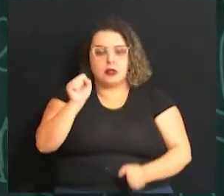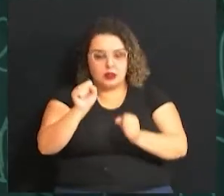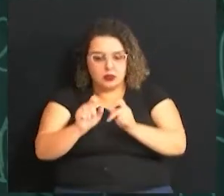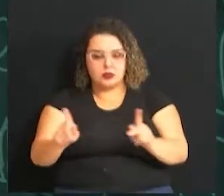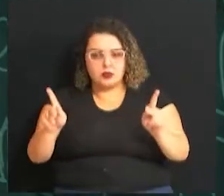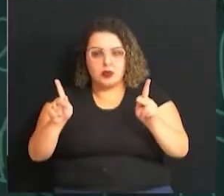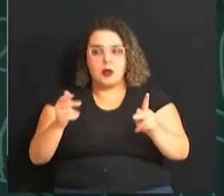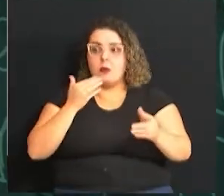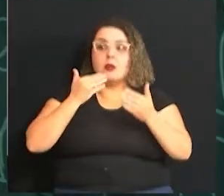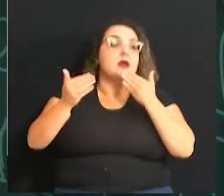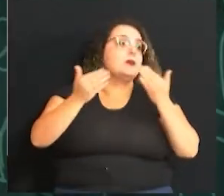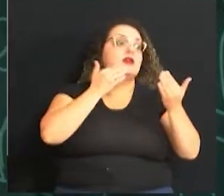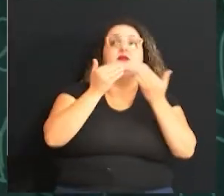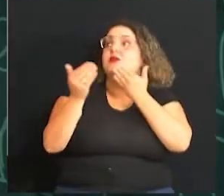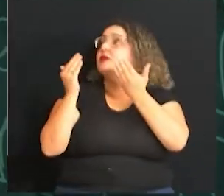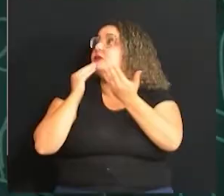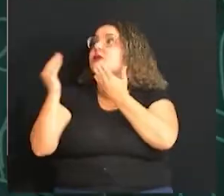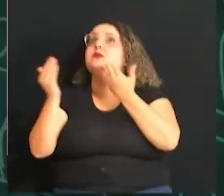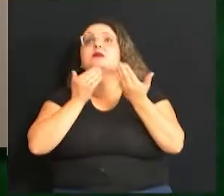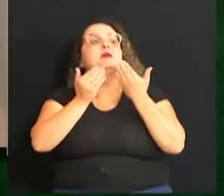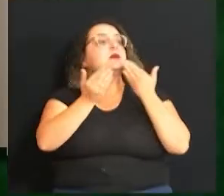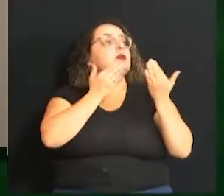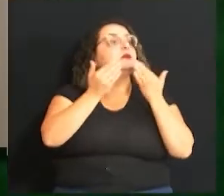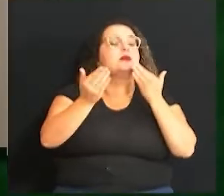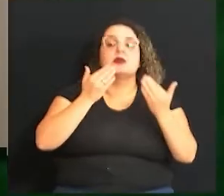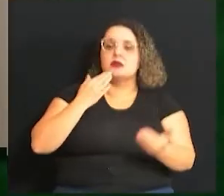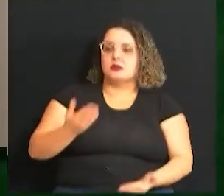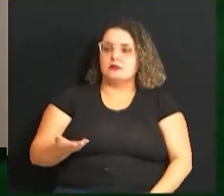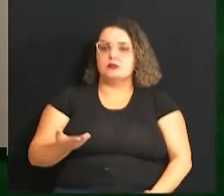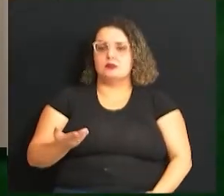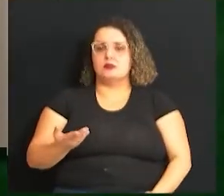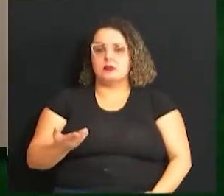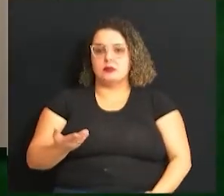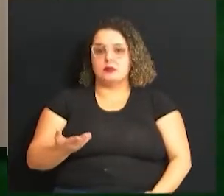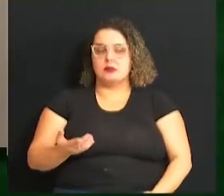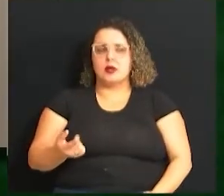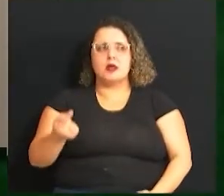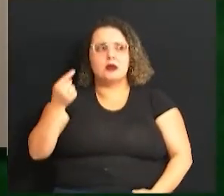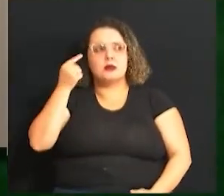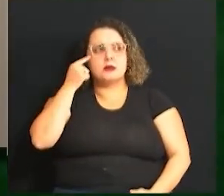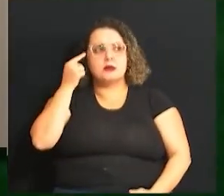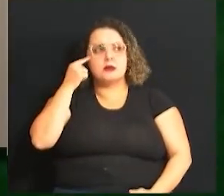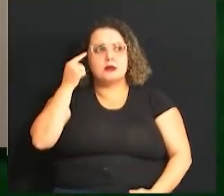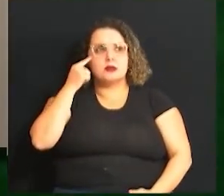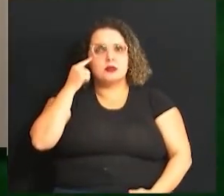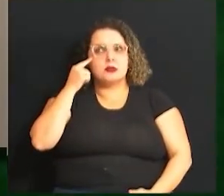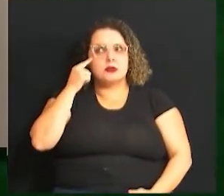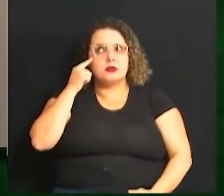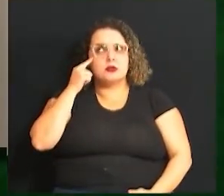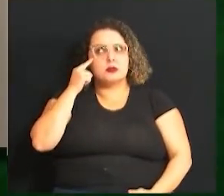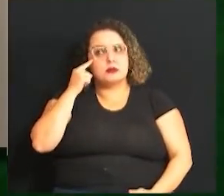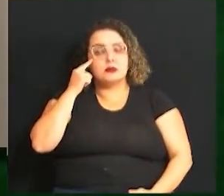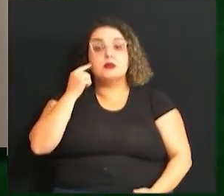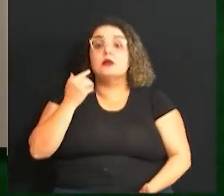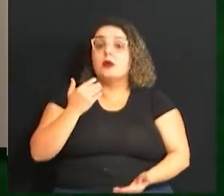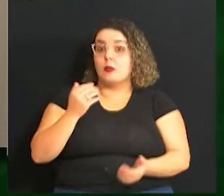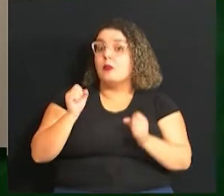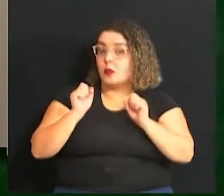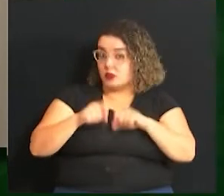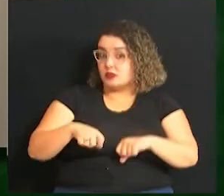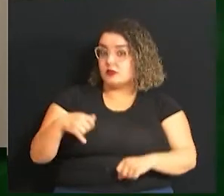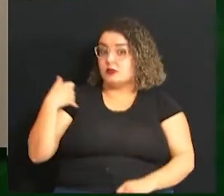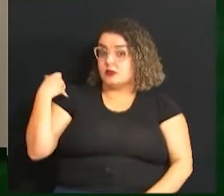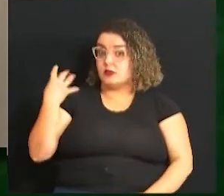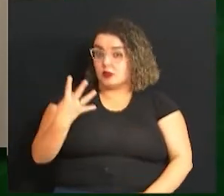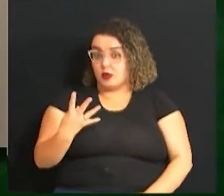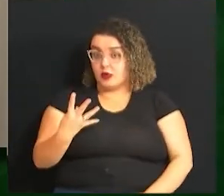vai no shopping, em vez de pedir tudo que ela vê na frente no shopping, ela começa a pensar. Então, já é possível que uma criança de